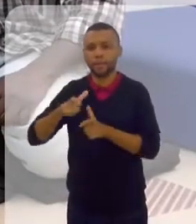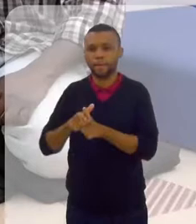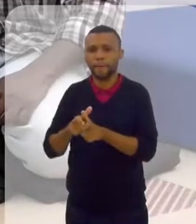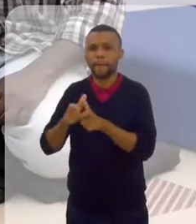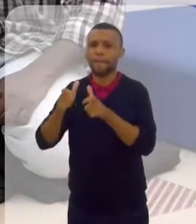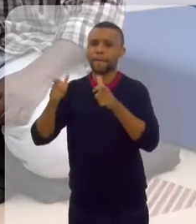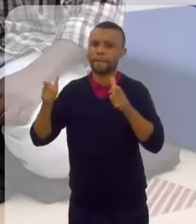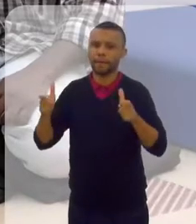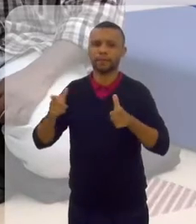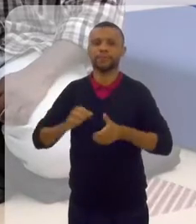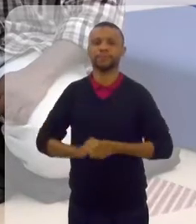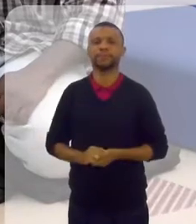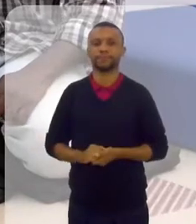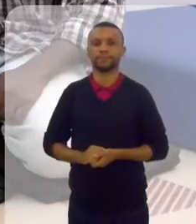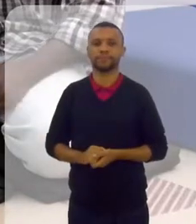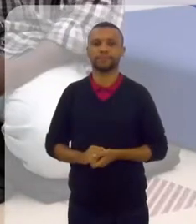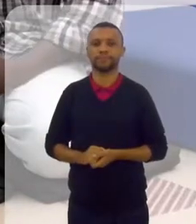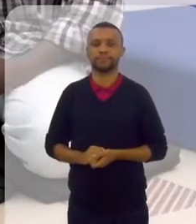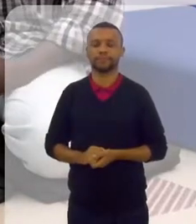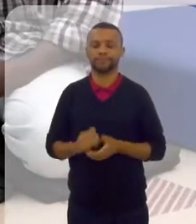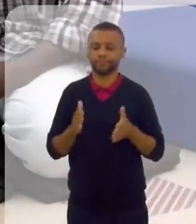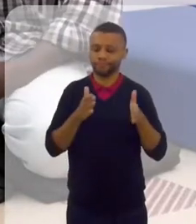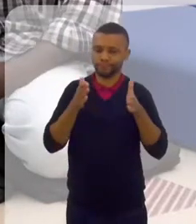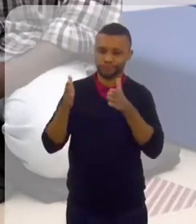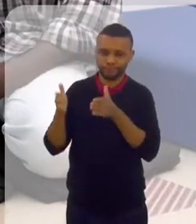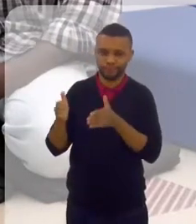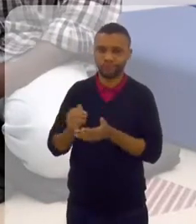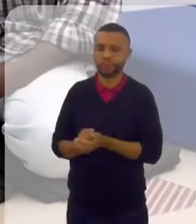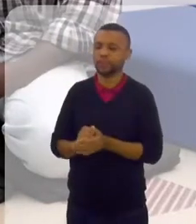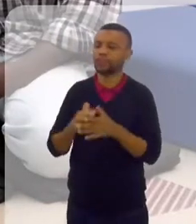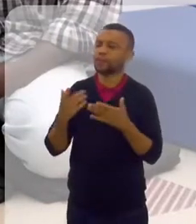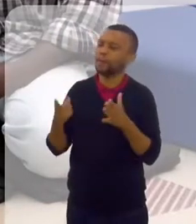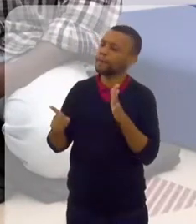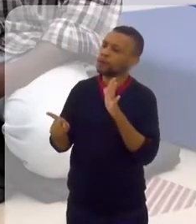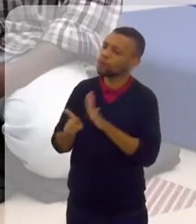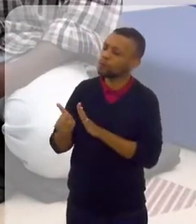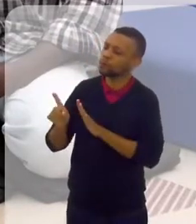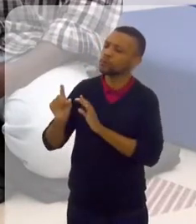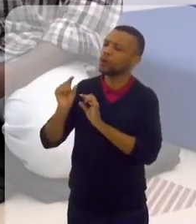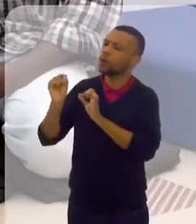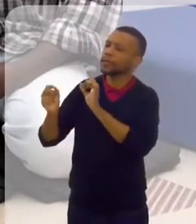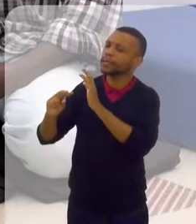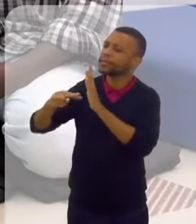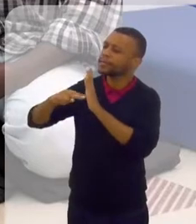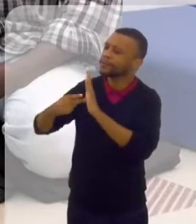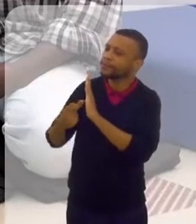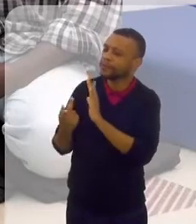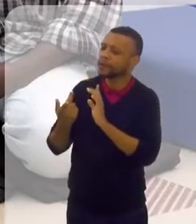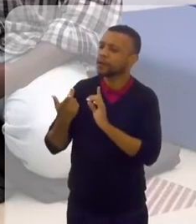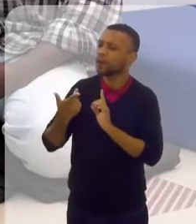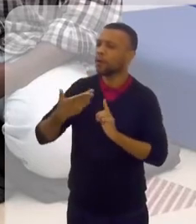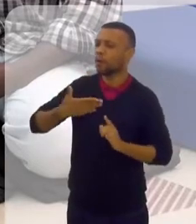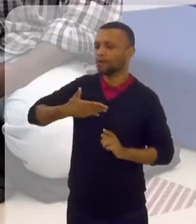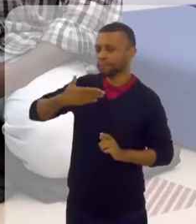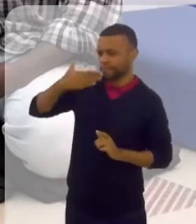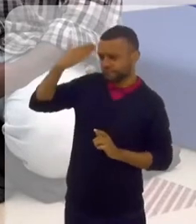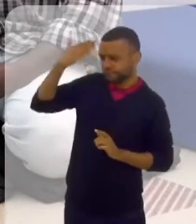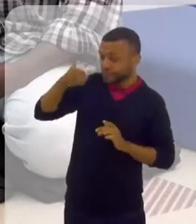esse crescimento. Então, vamos lá, para você que é um